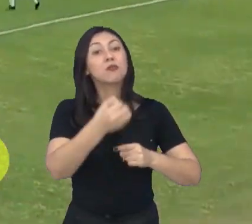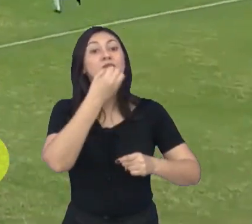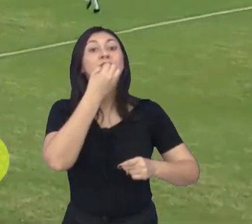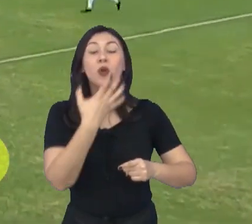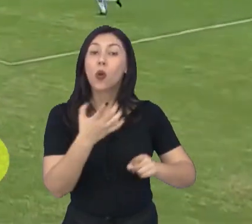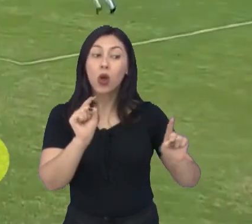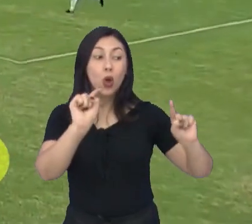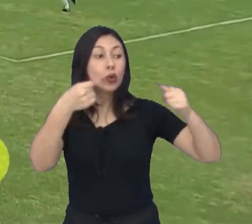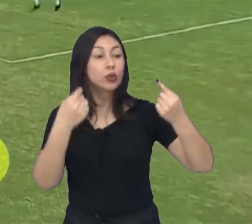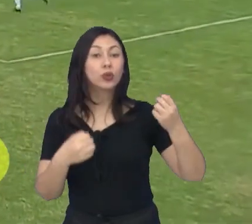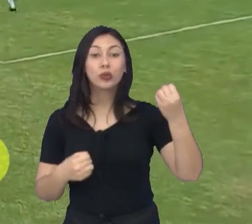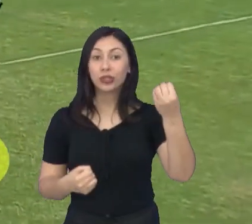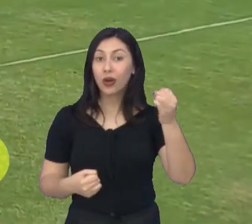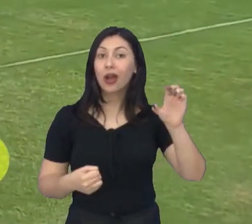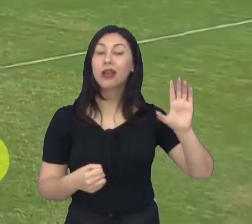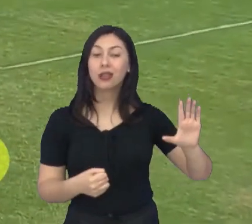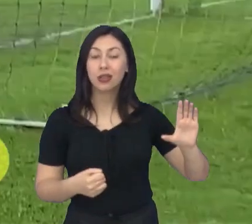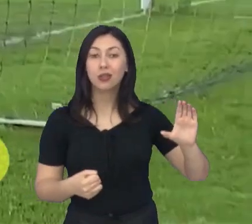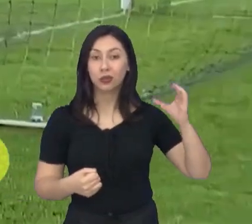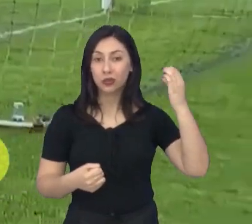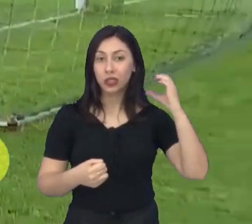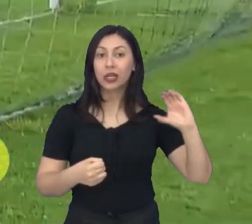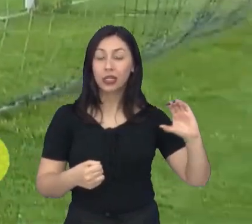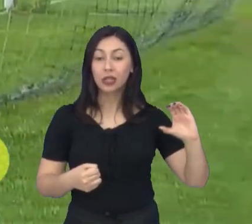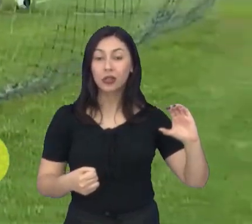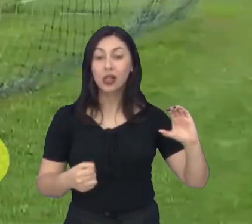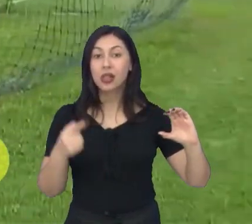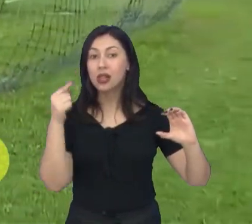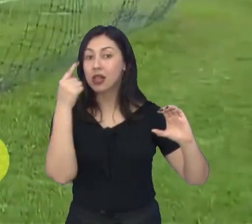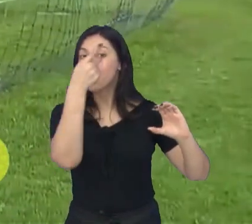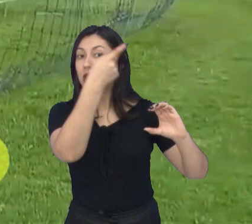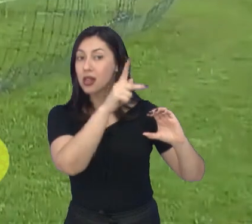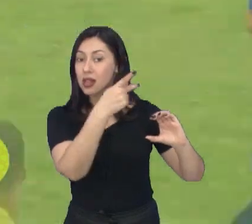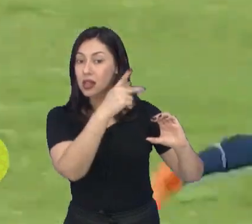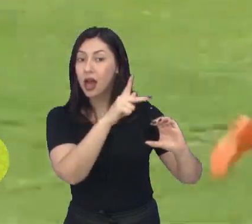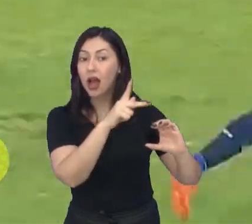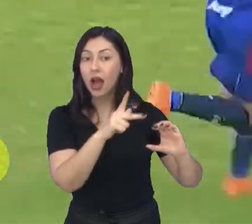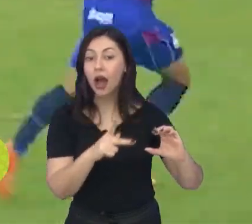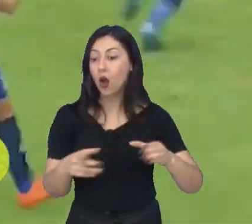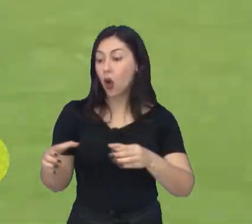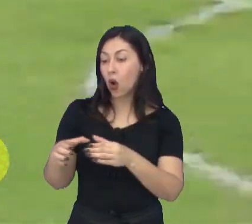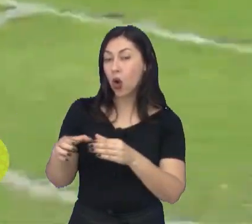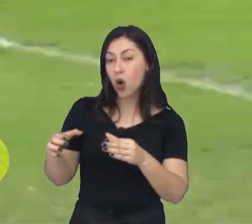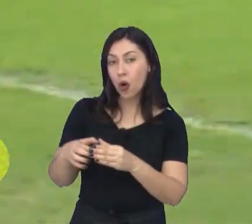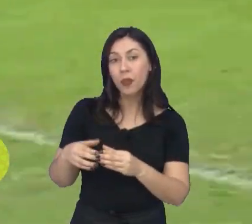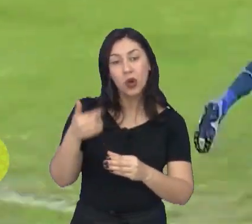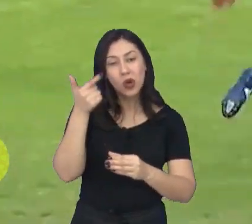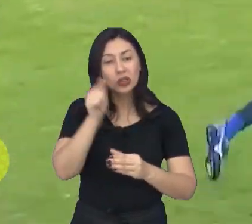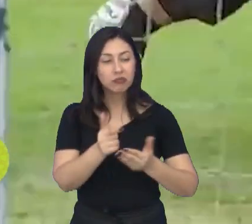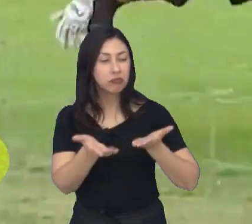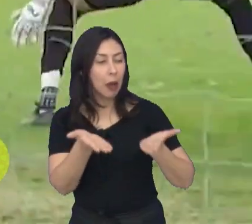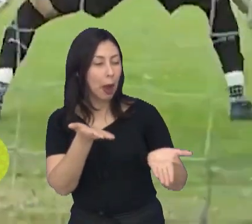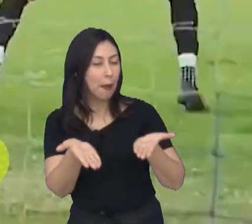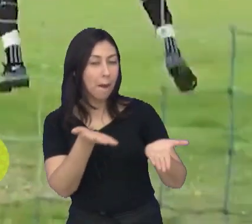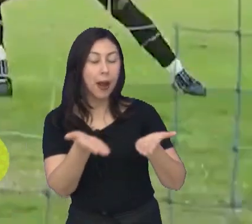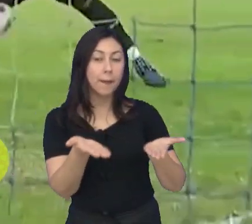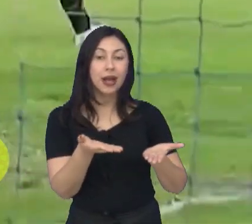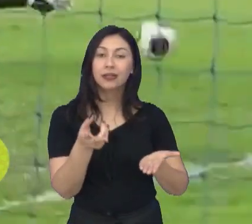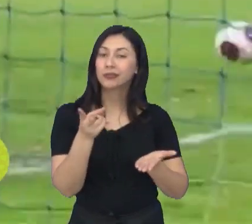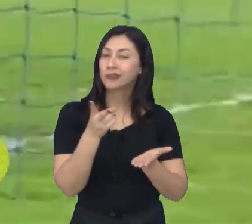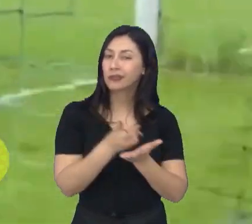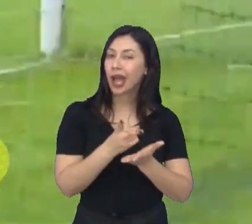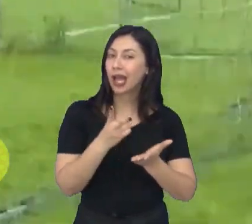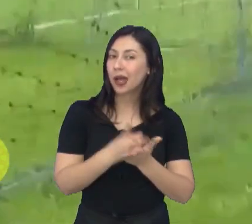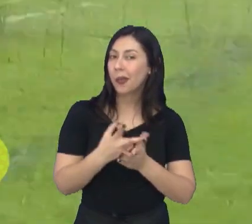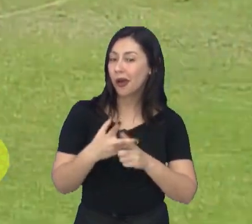sobre o São Caetano. Atuando no Anacleto Campanella, a equipe dominou o adversário do início ao fim. E apesar de ter vencido